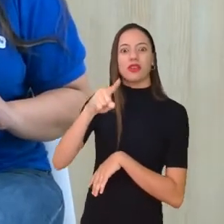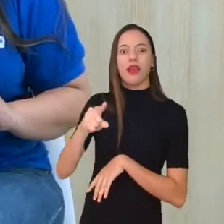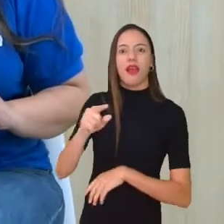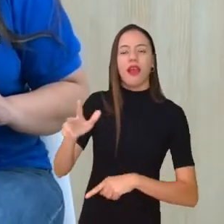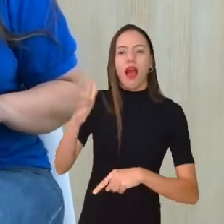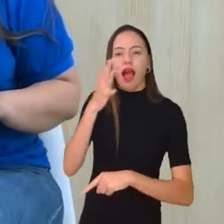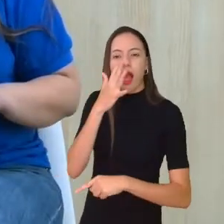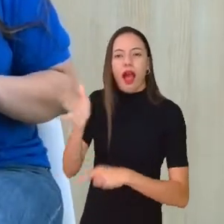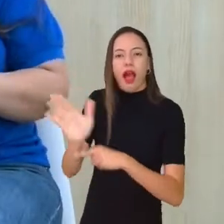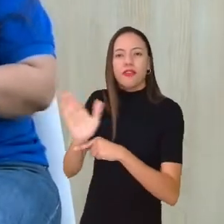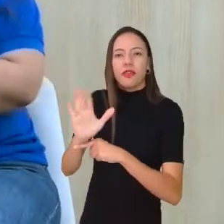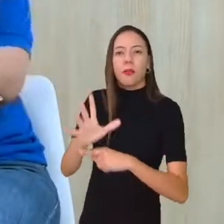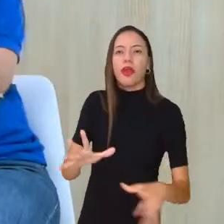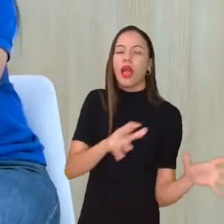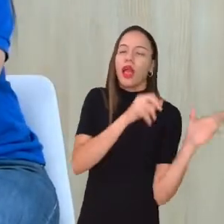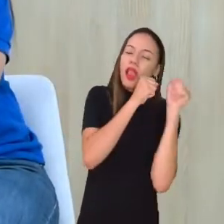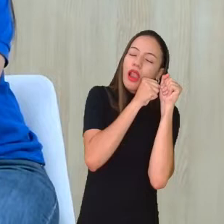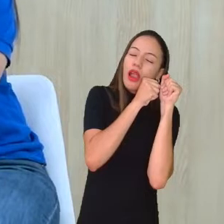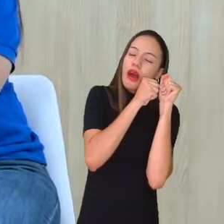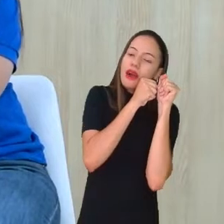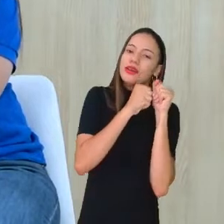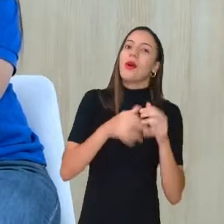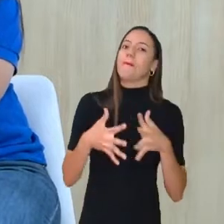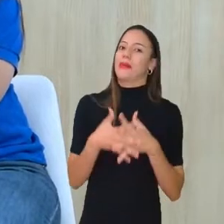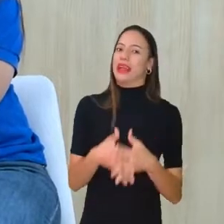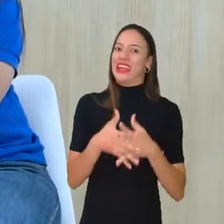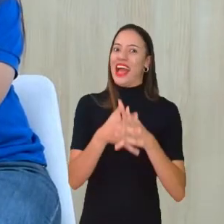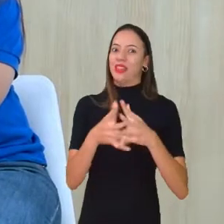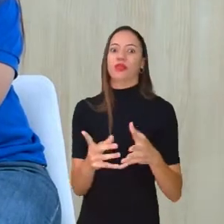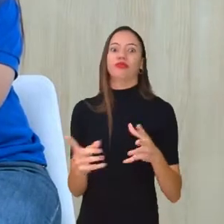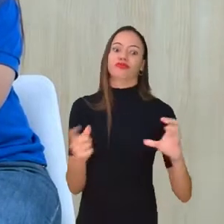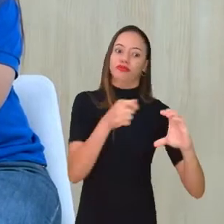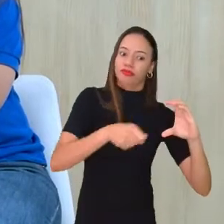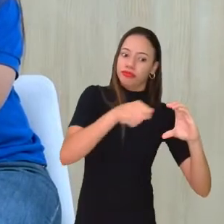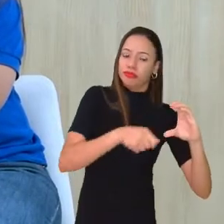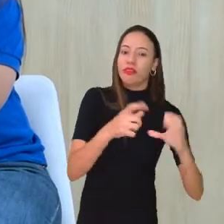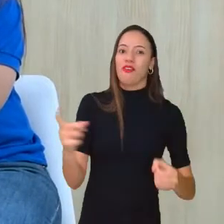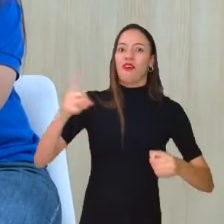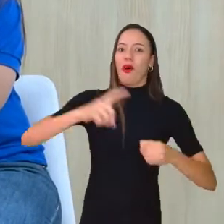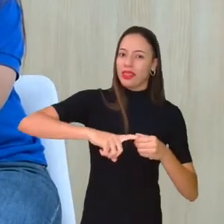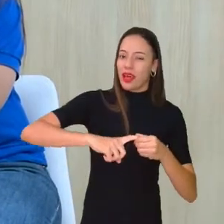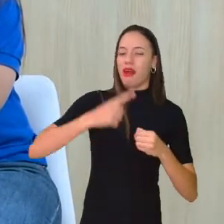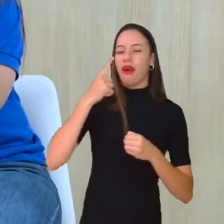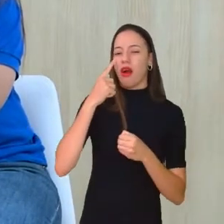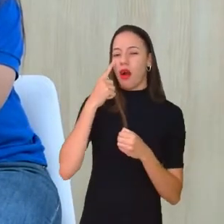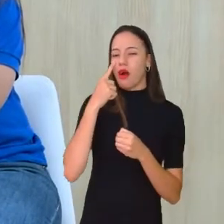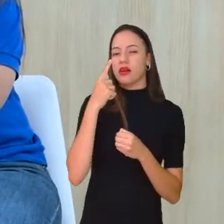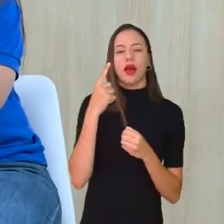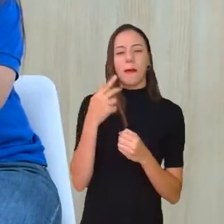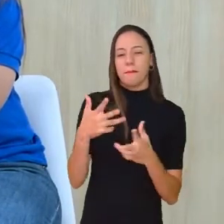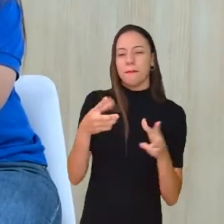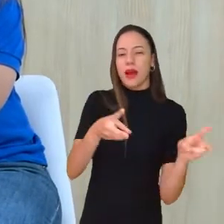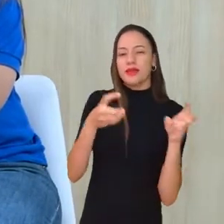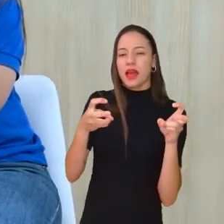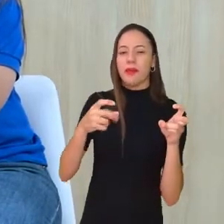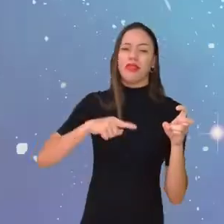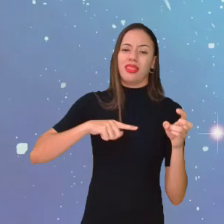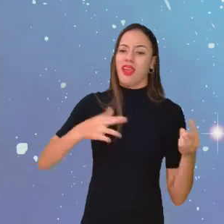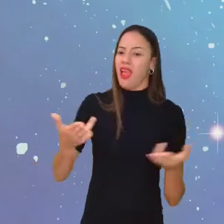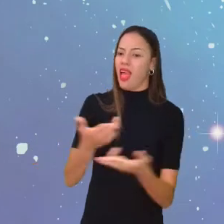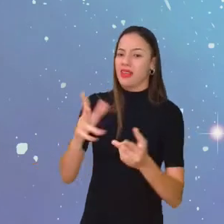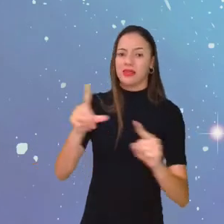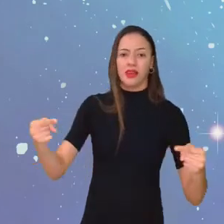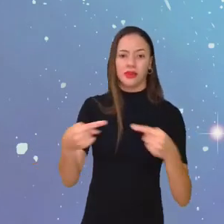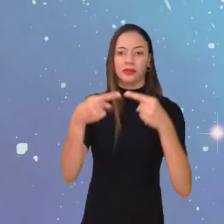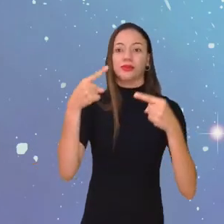Então, era muito complicado de fazer isso daí. Então, você percebe o mesmo movimento, né? Você percebe a mesma relação. E aquela